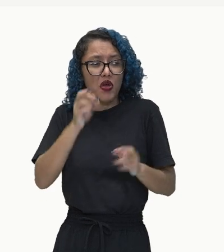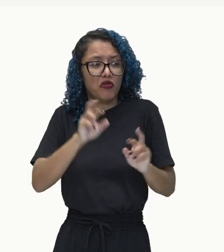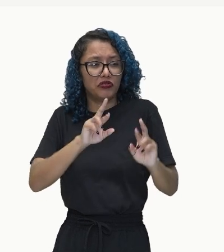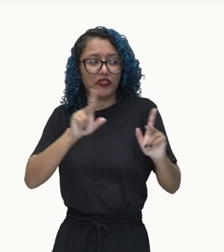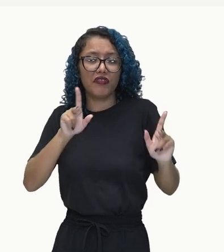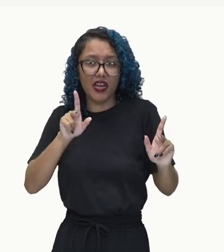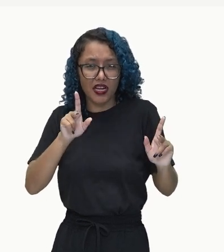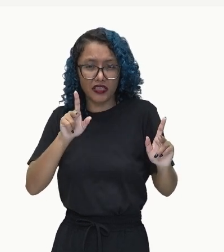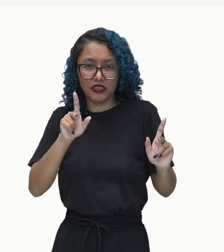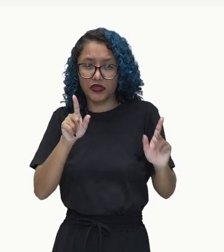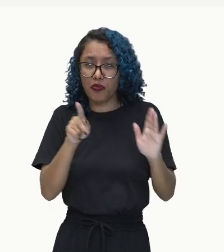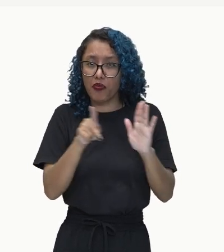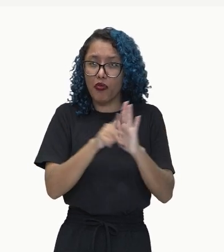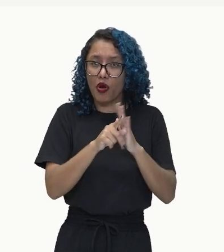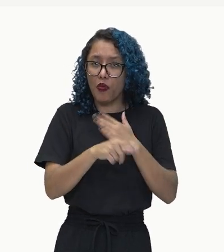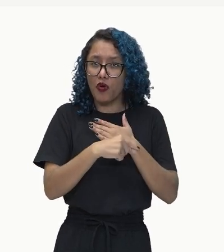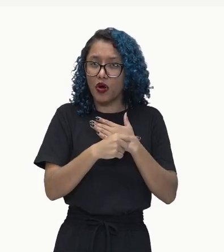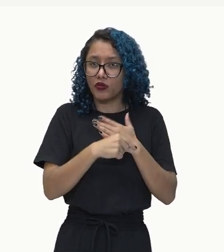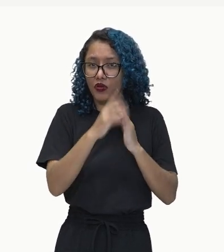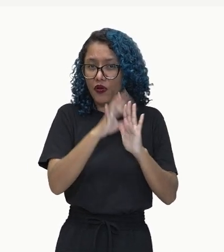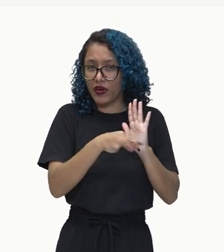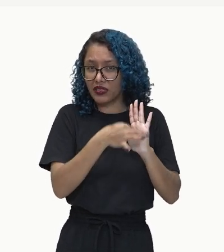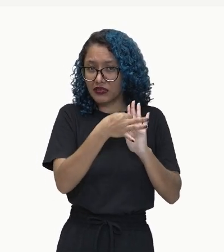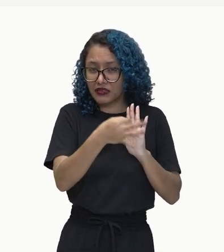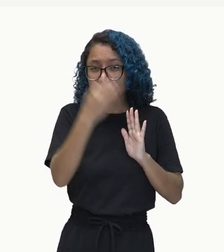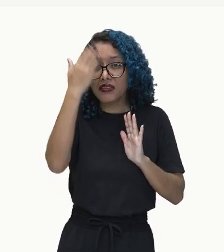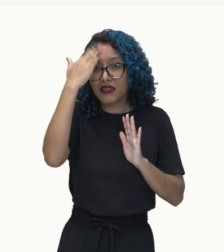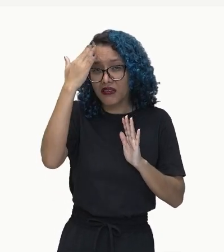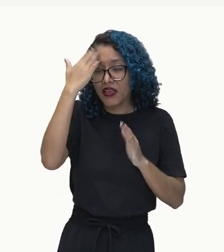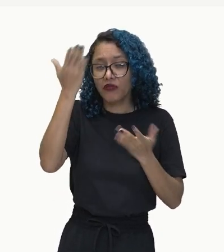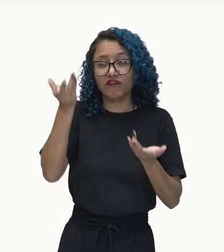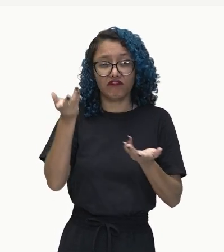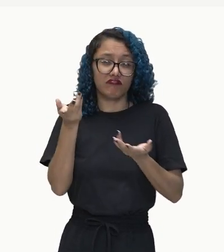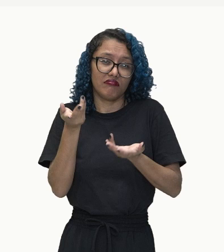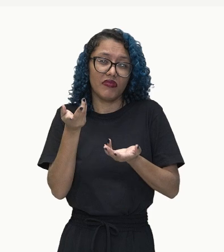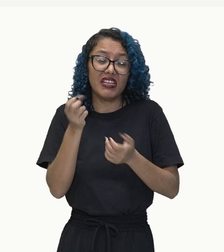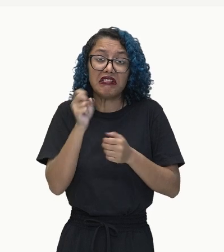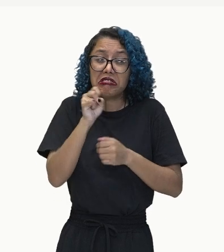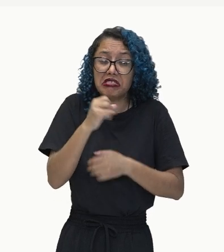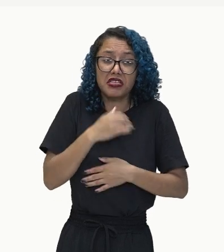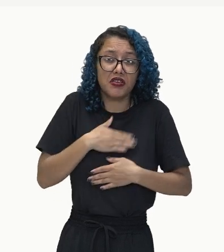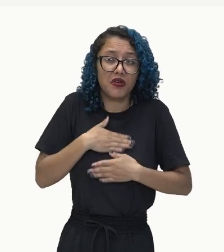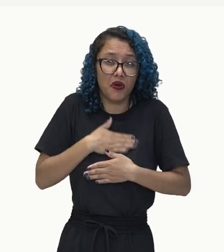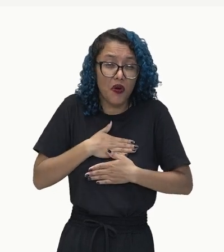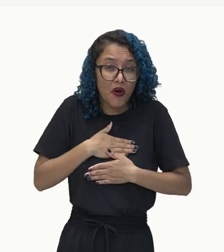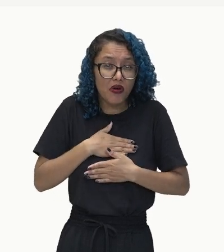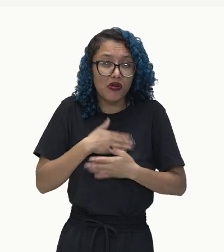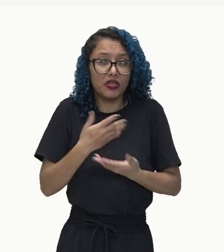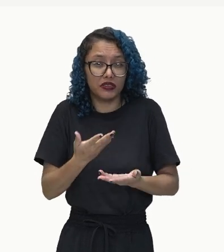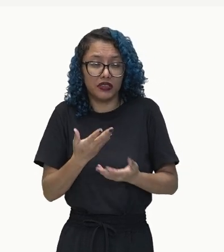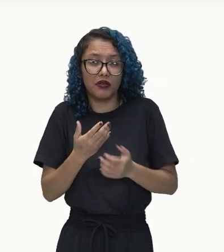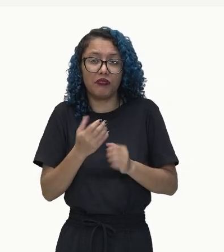opinião do resenhista. Então, é importante, se você gosta do produto e está interessado, ler